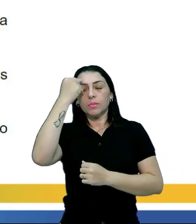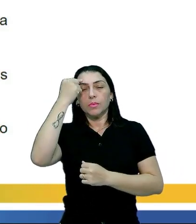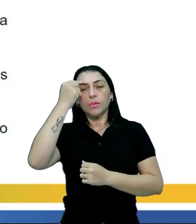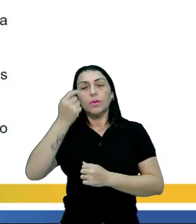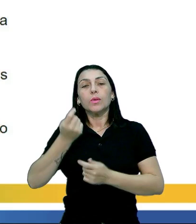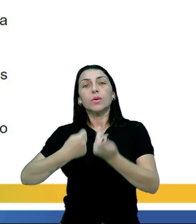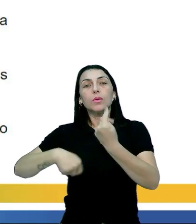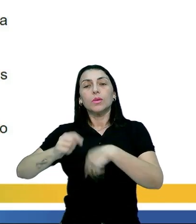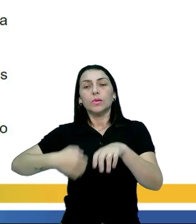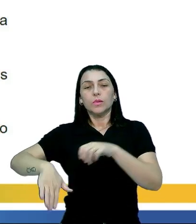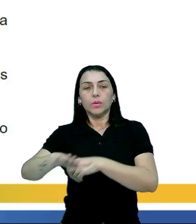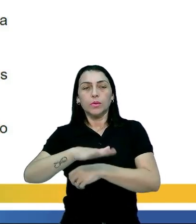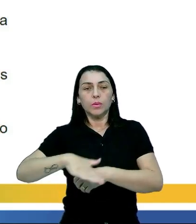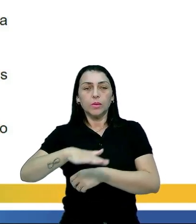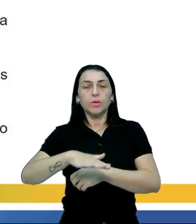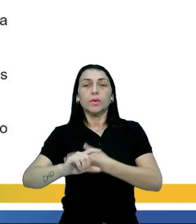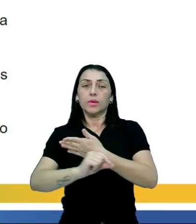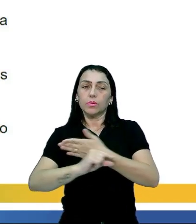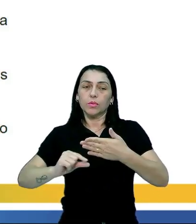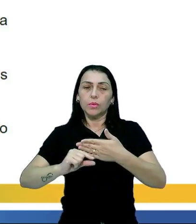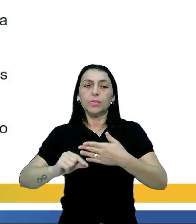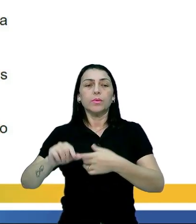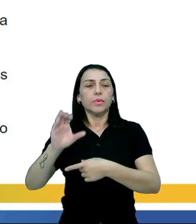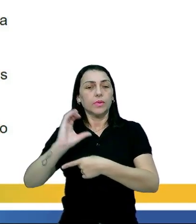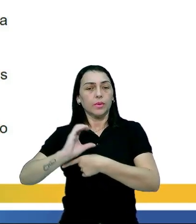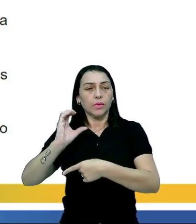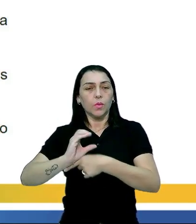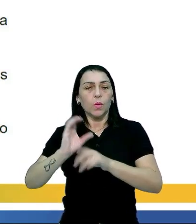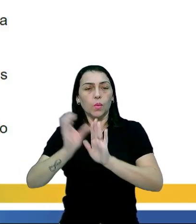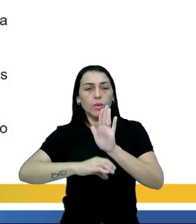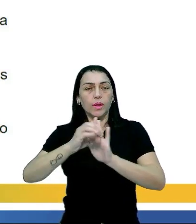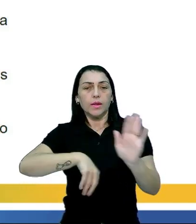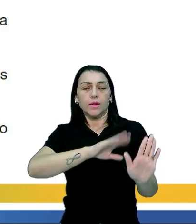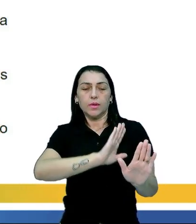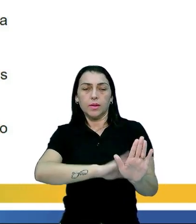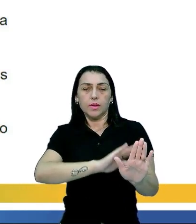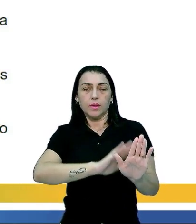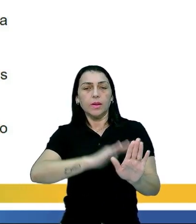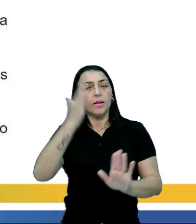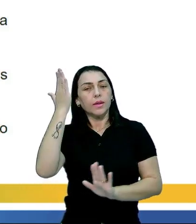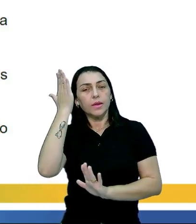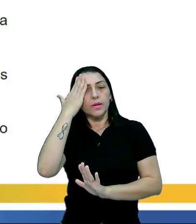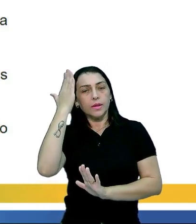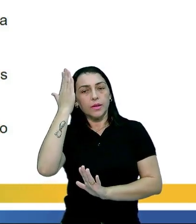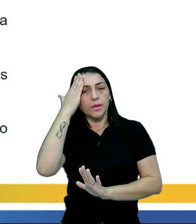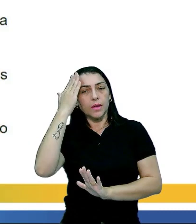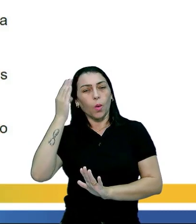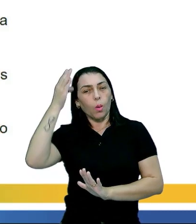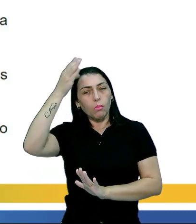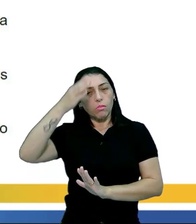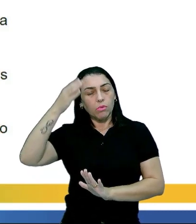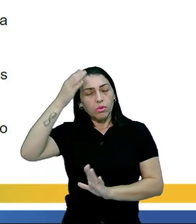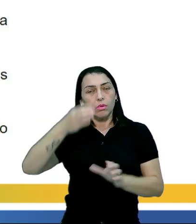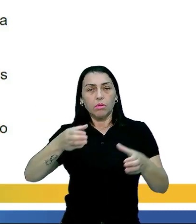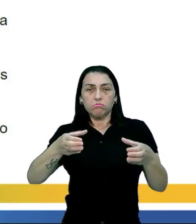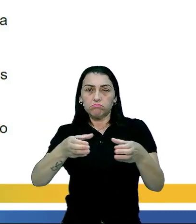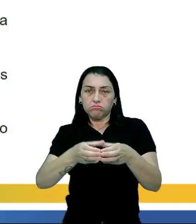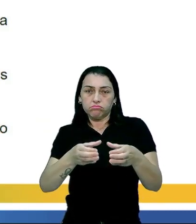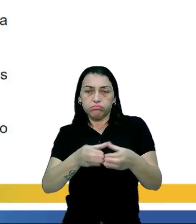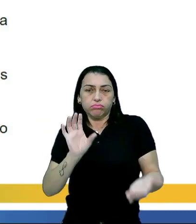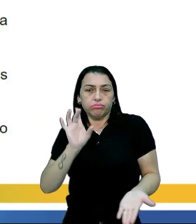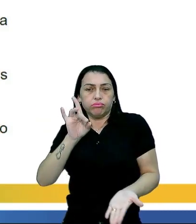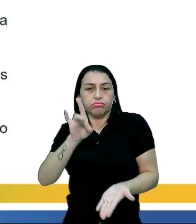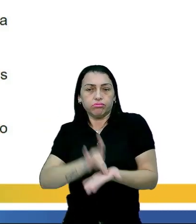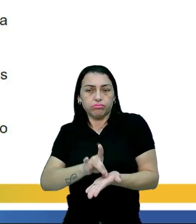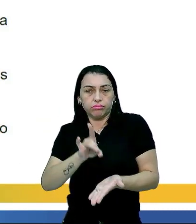pensamento socioeconômico desse autor. C. O conceito de ideologia, entendida